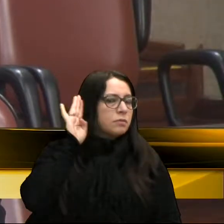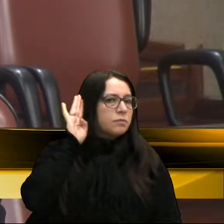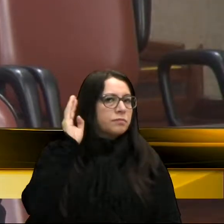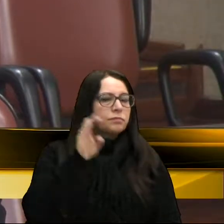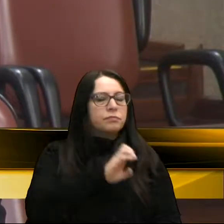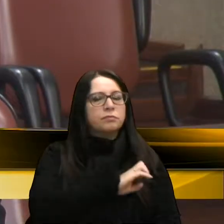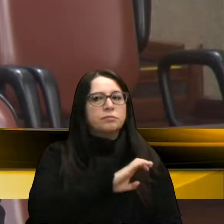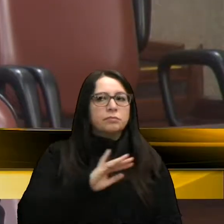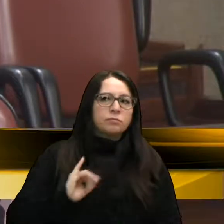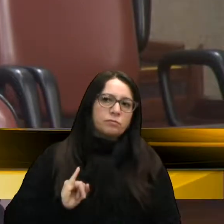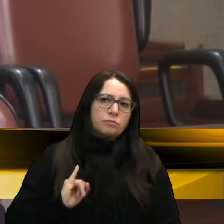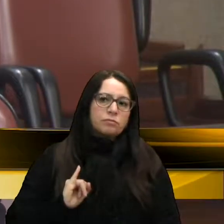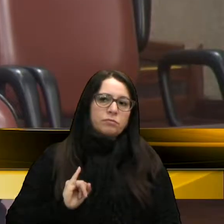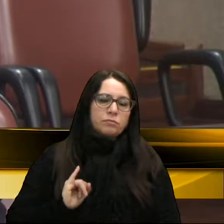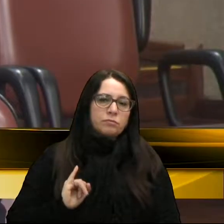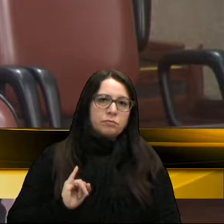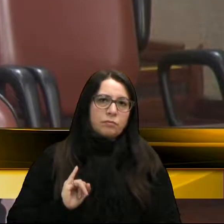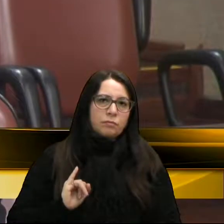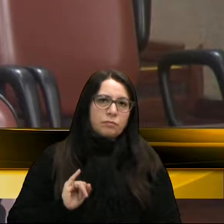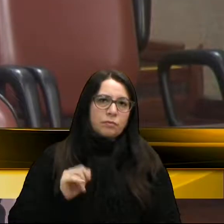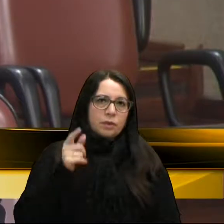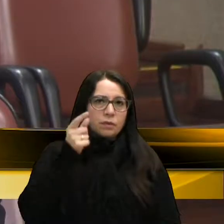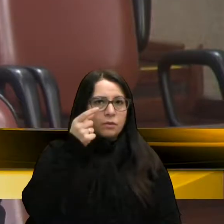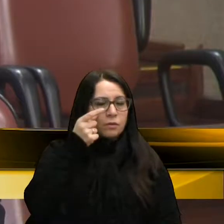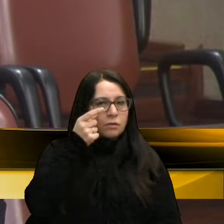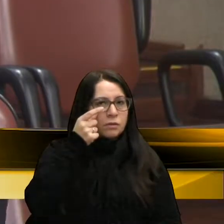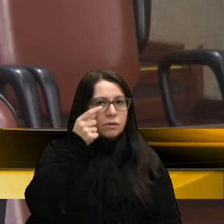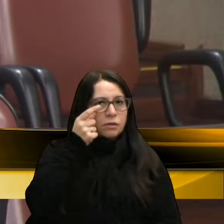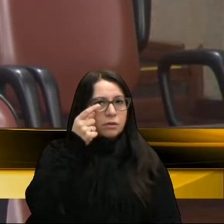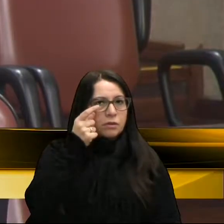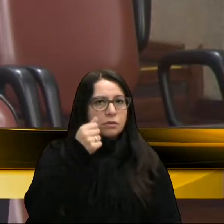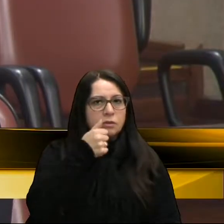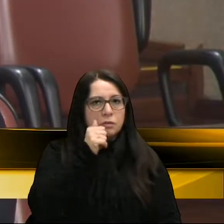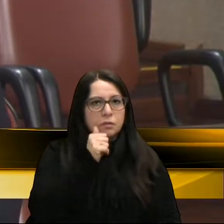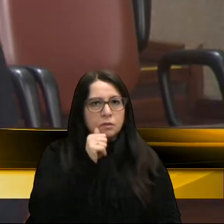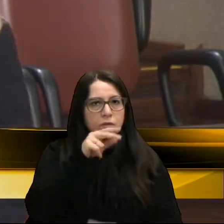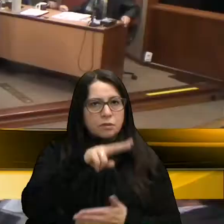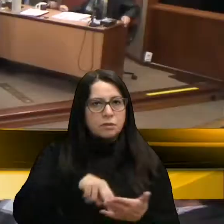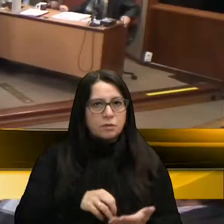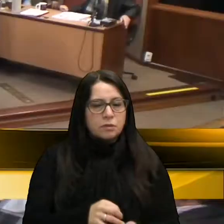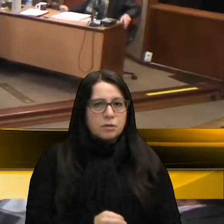Carlos Pereira de Souza, Paulo Périco e Paula Iores, relatora.